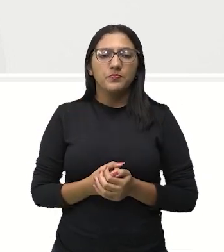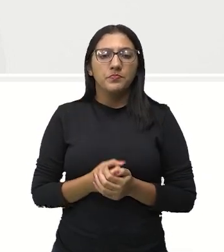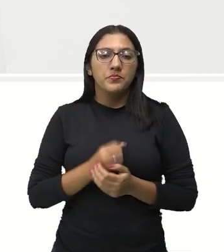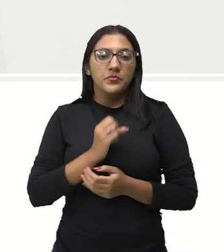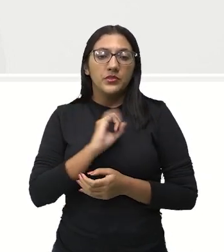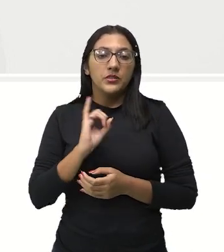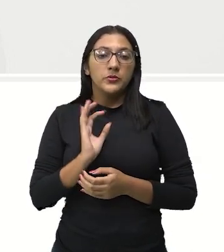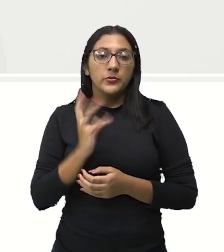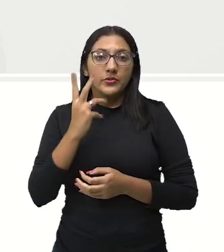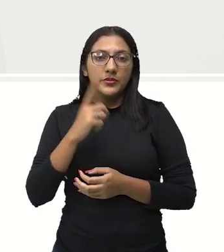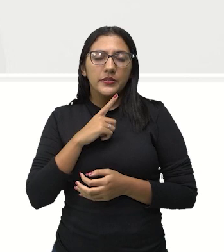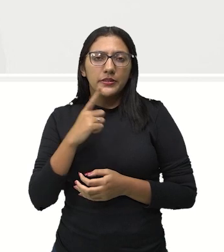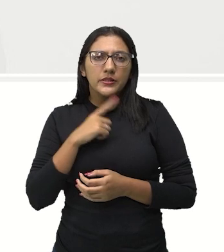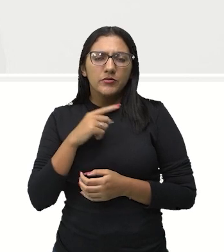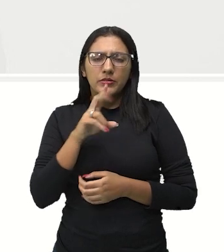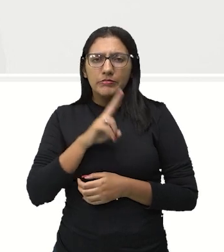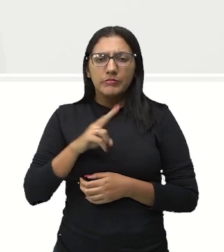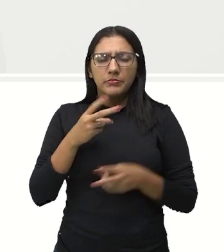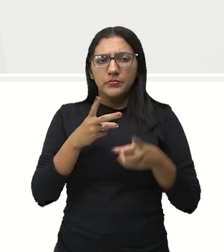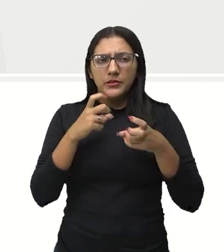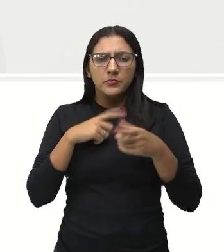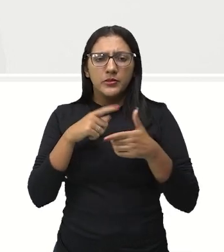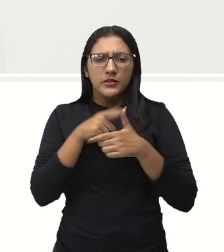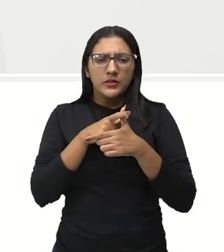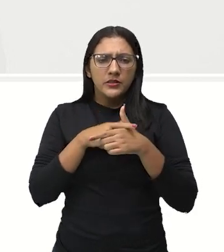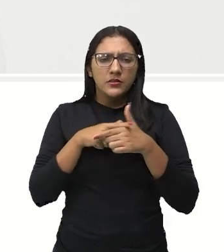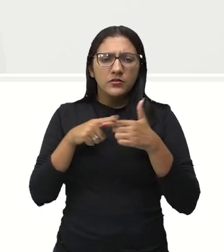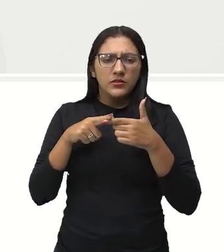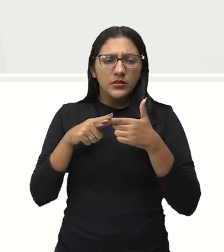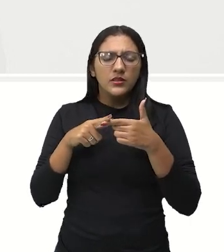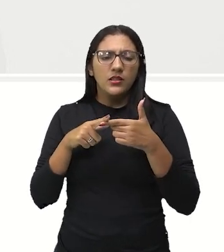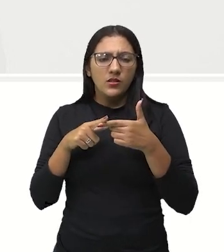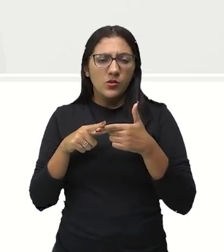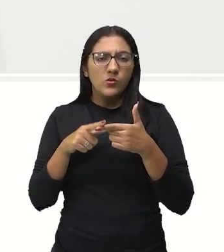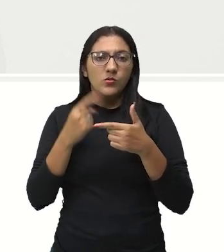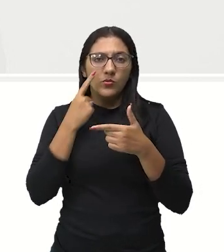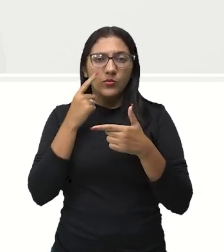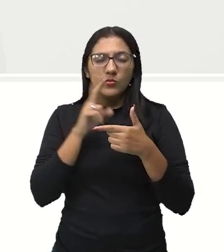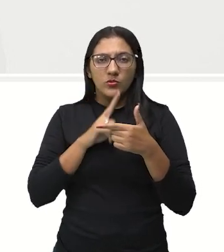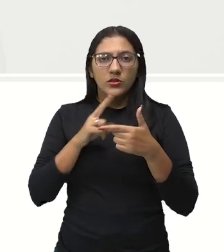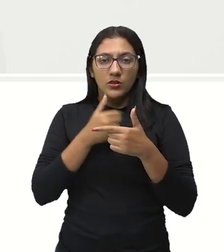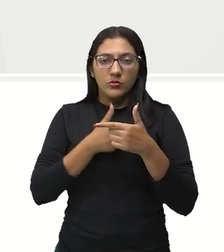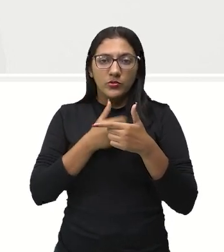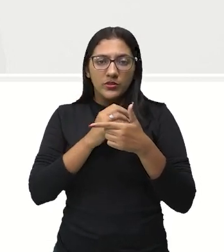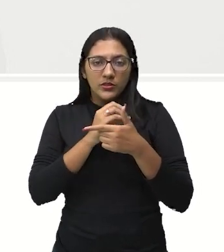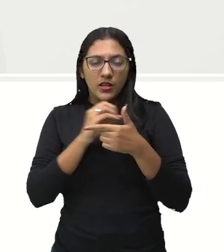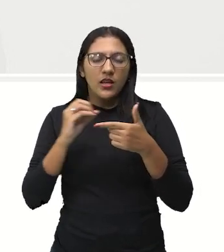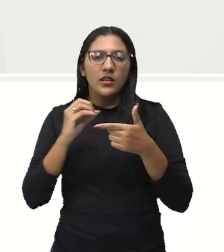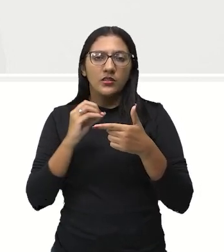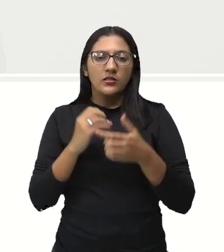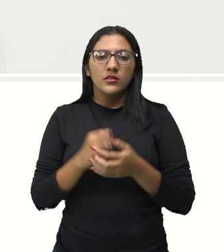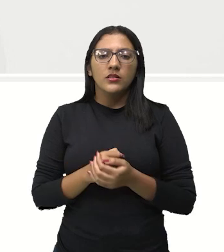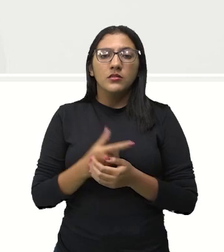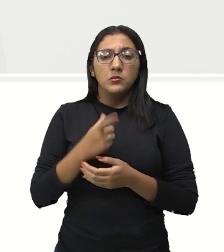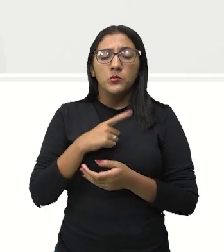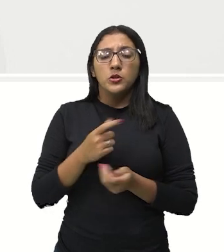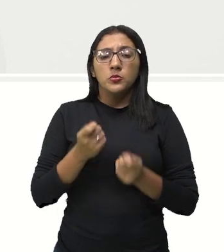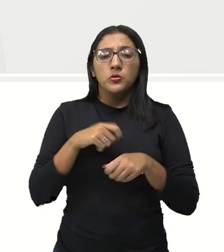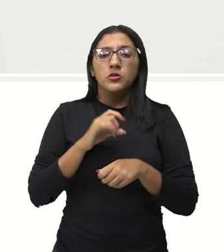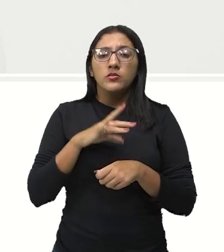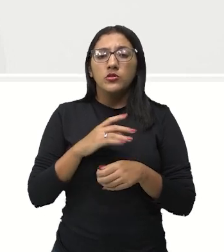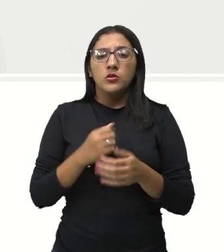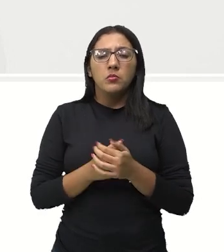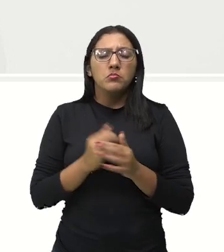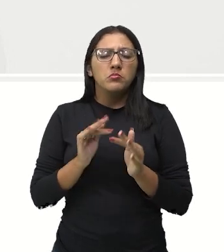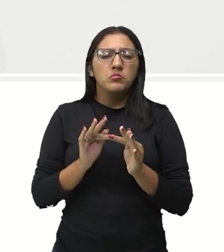uma divisão onde tem zeros no denominador, você pode